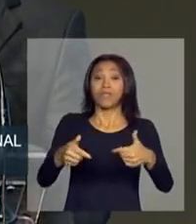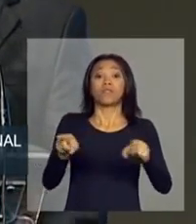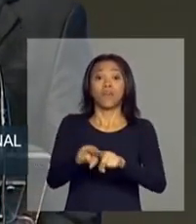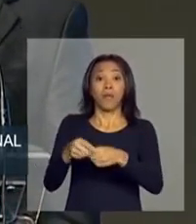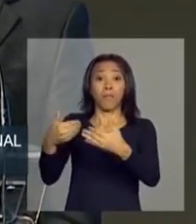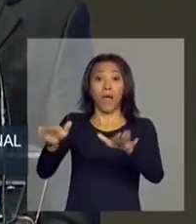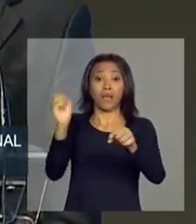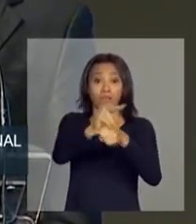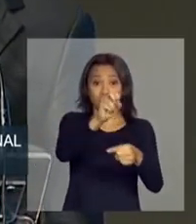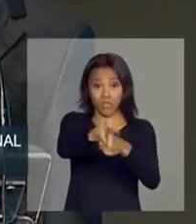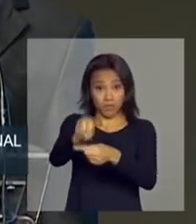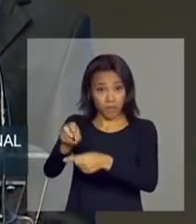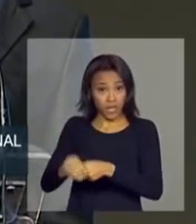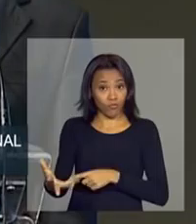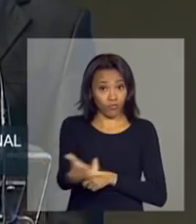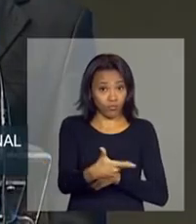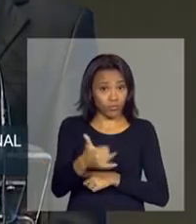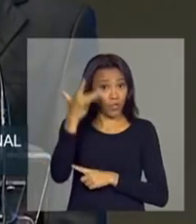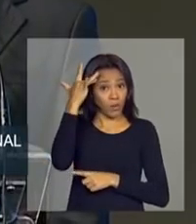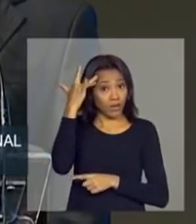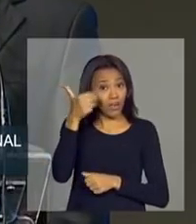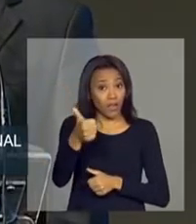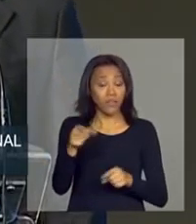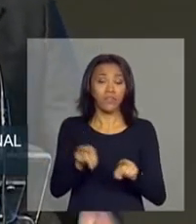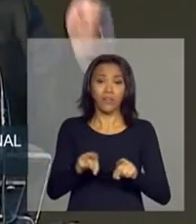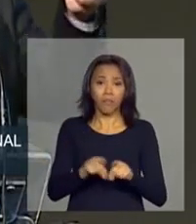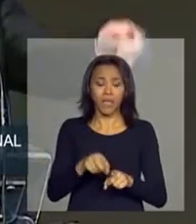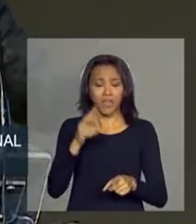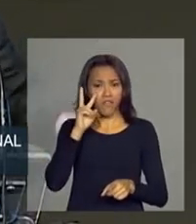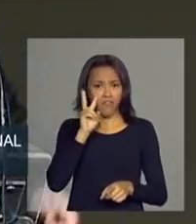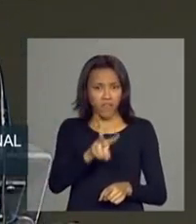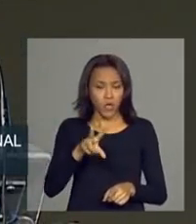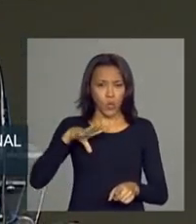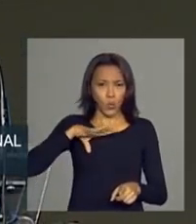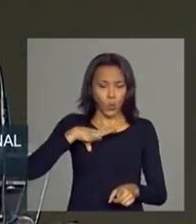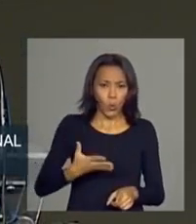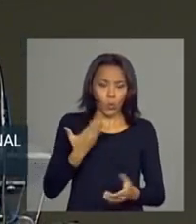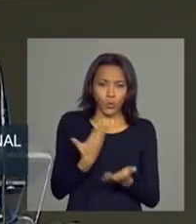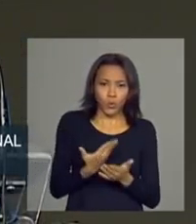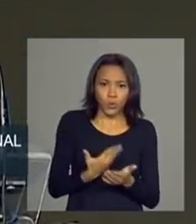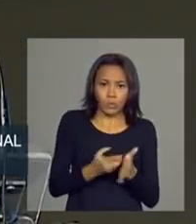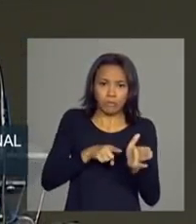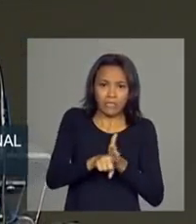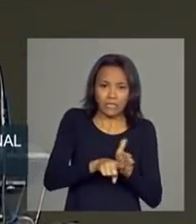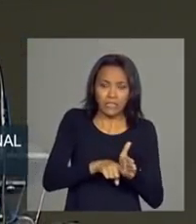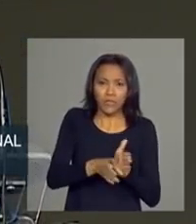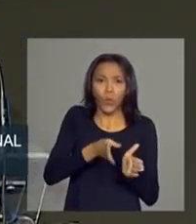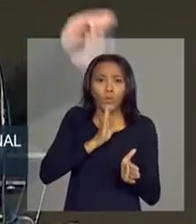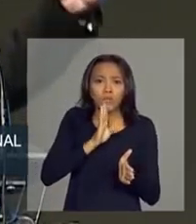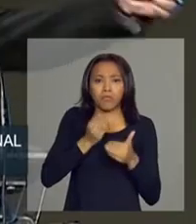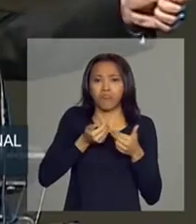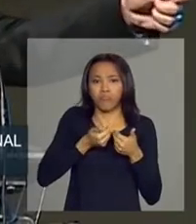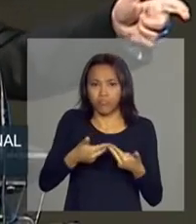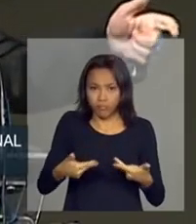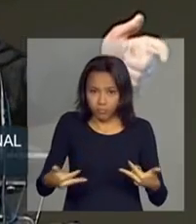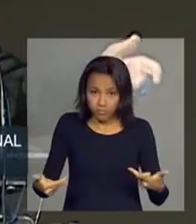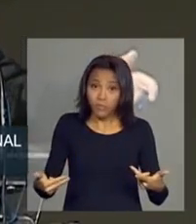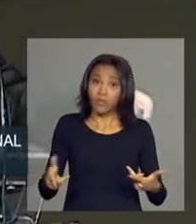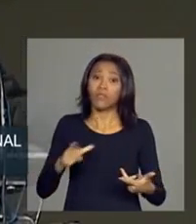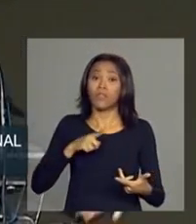orgulha a todos nós brasileiros. Mas a gente sabe que é preciso avançar, que é preciso fazer